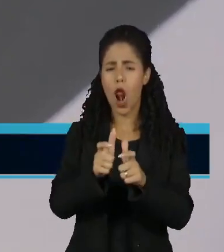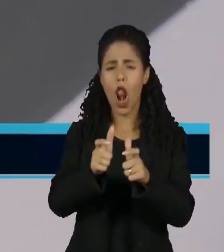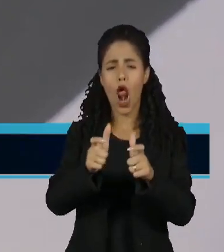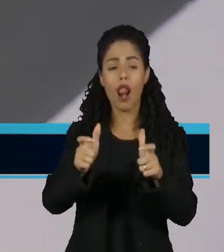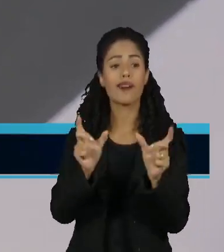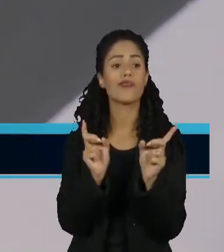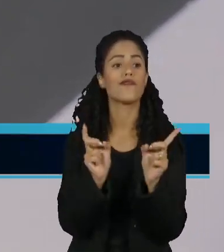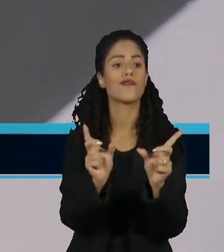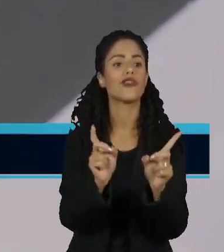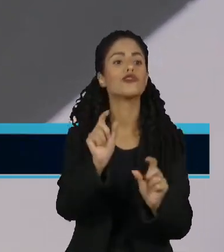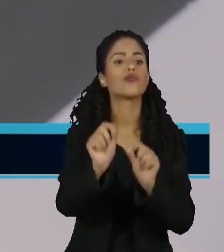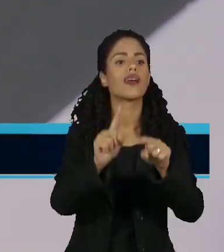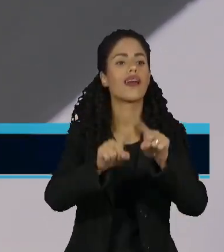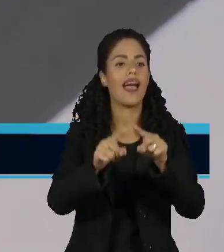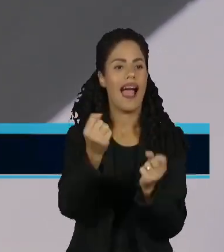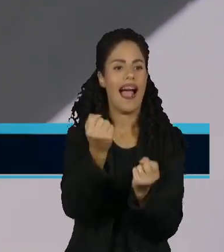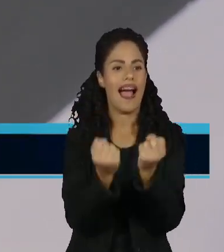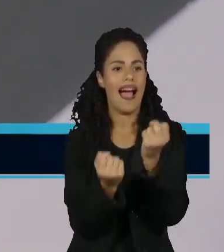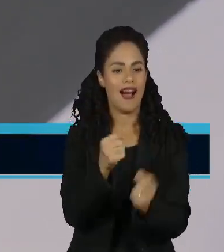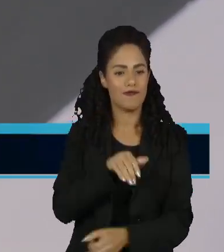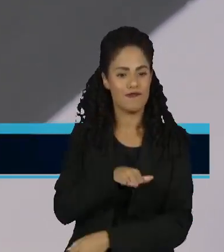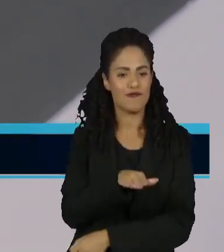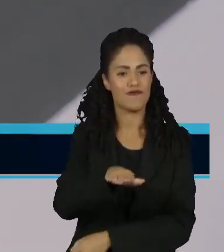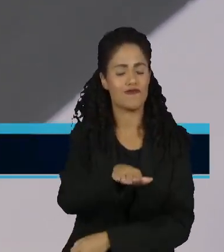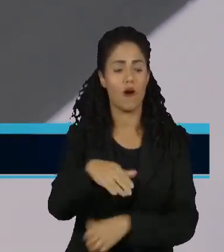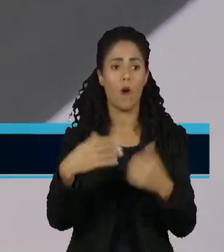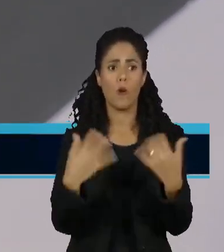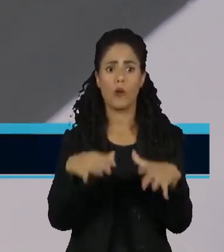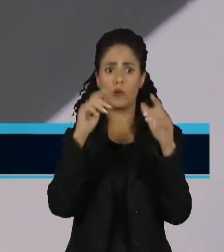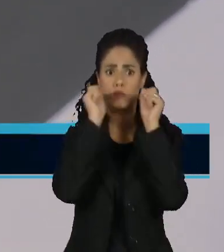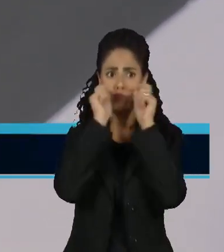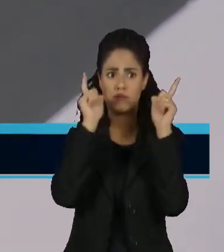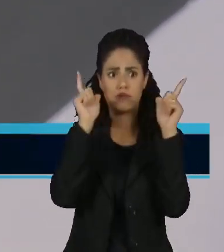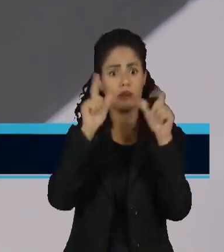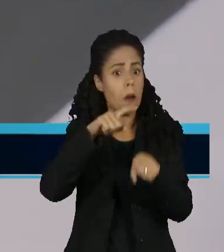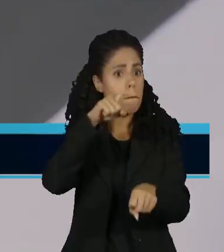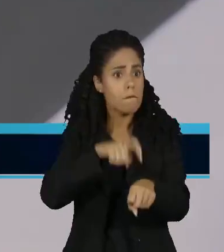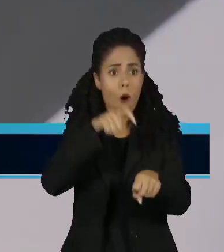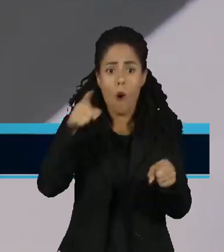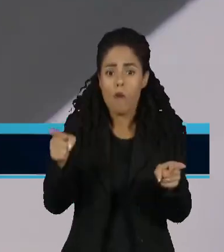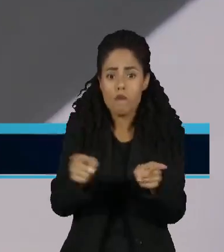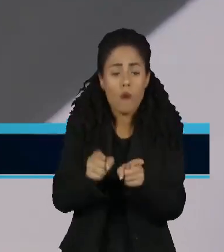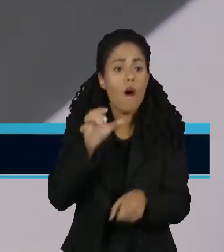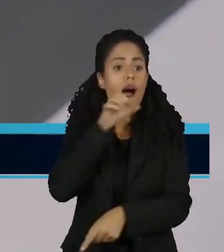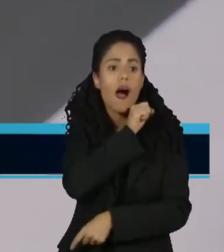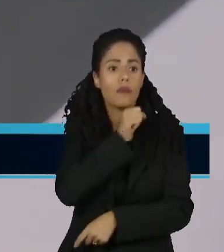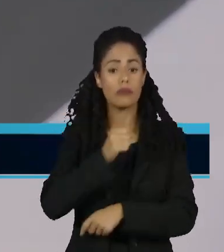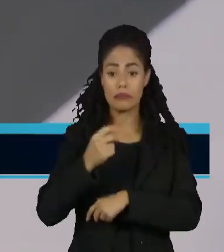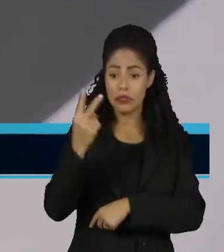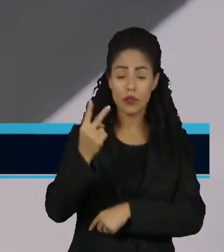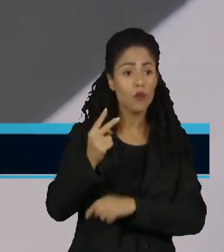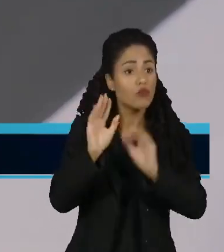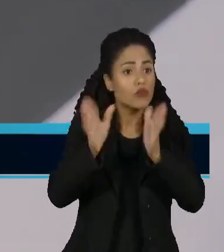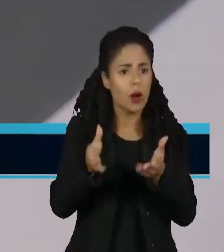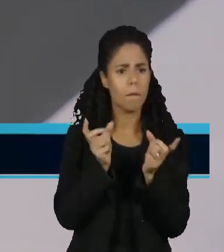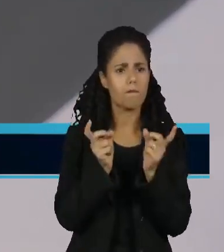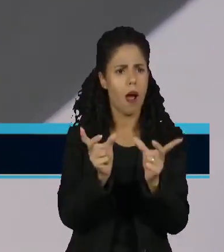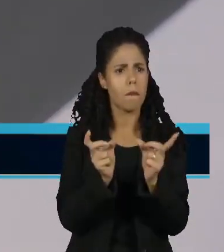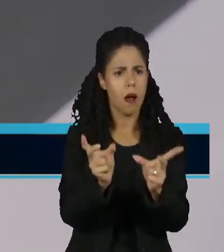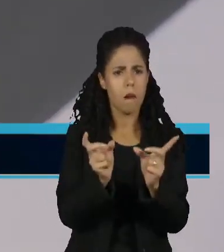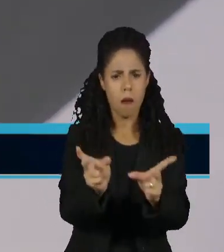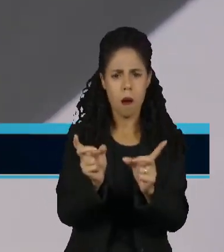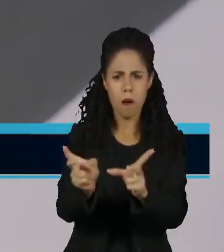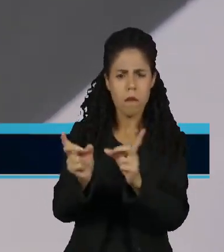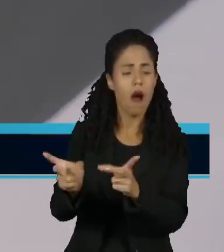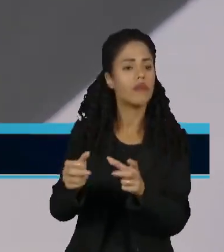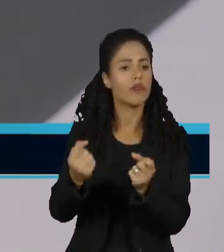no Brasil, o que é uma coisa absolutamente surpreendente. Em pouco tempo, a China já assumiu o segundo lugar e certamente vai assumir a